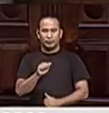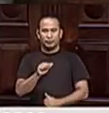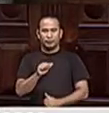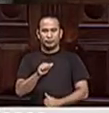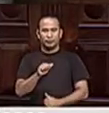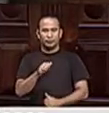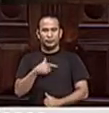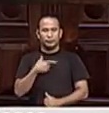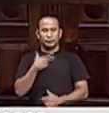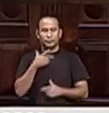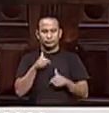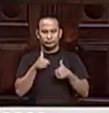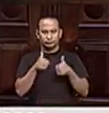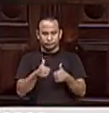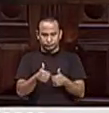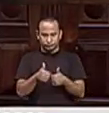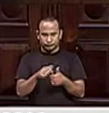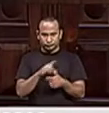descumprindo a Constituição,